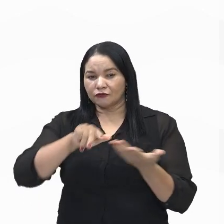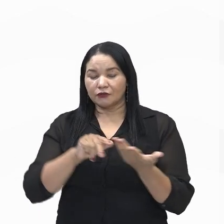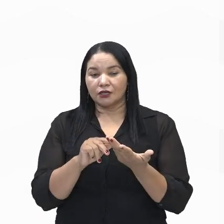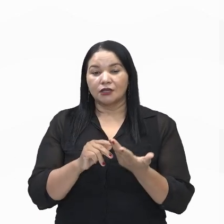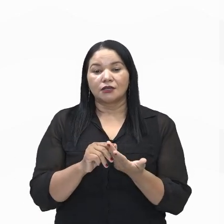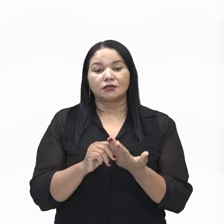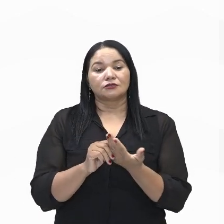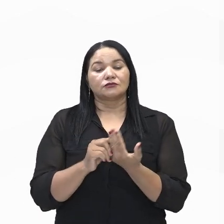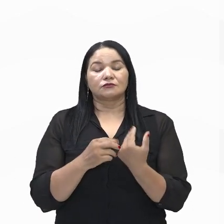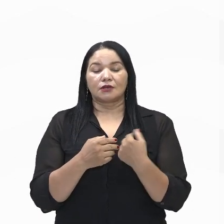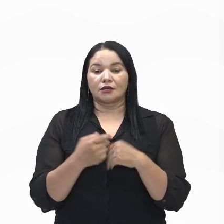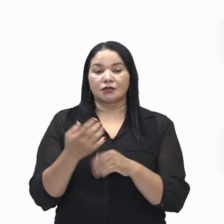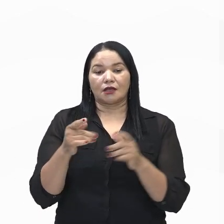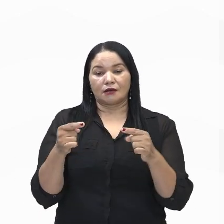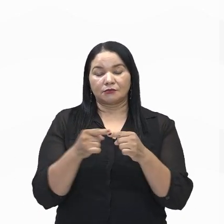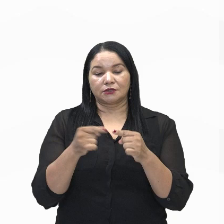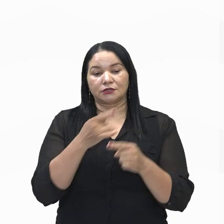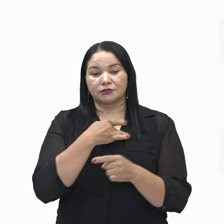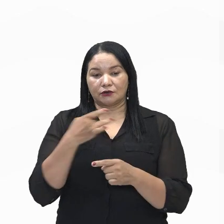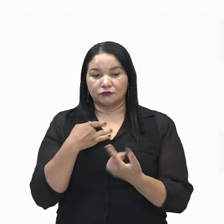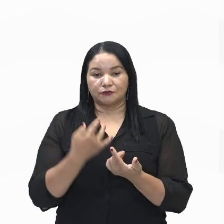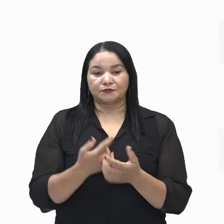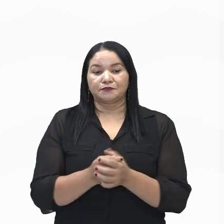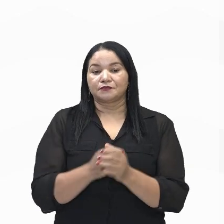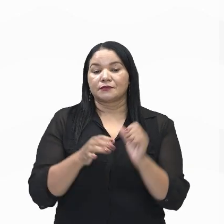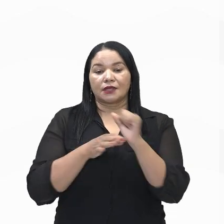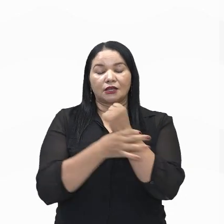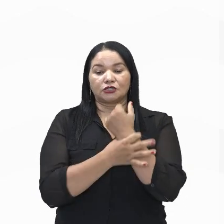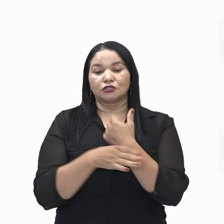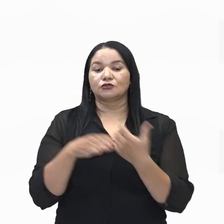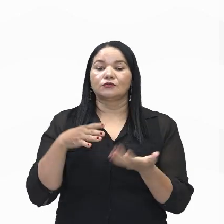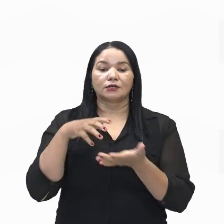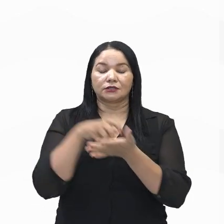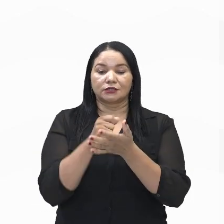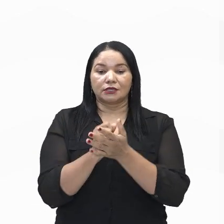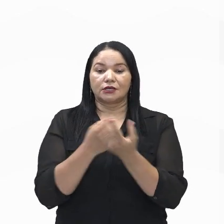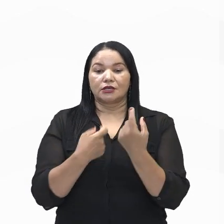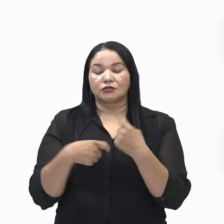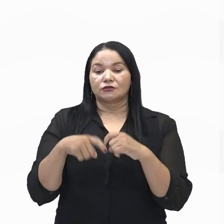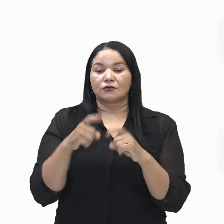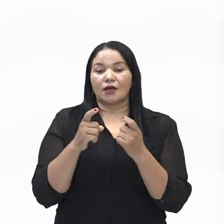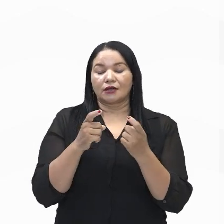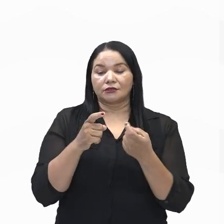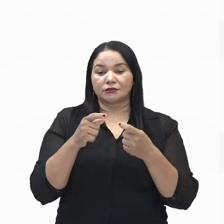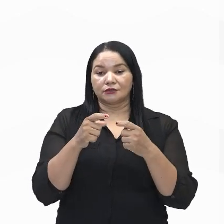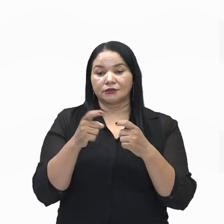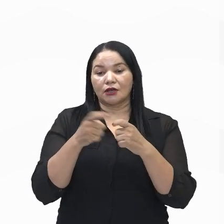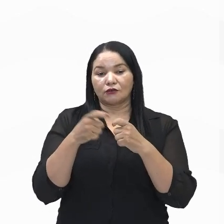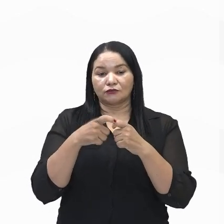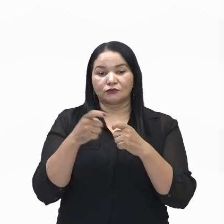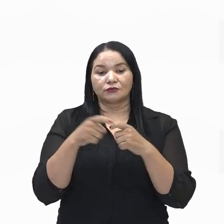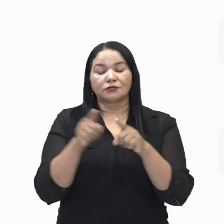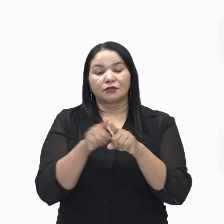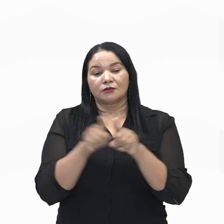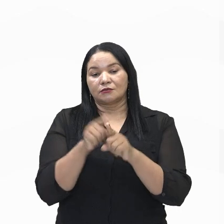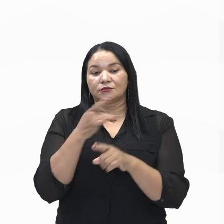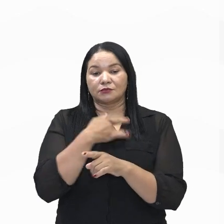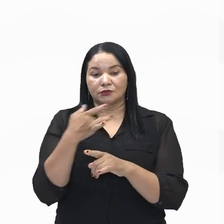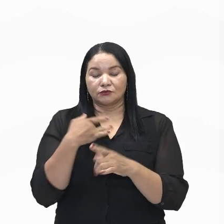envolvendo a saúde, né? Garantir o acesso universal a serviços de saúde sexual e reprodutiva, alcançar